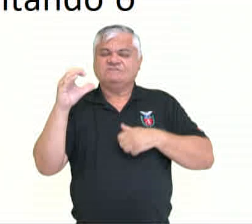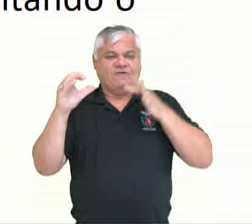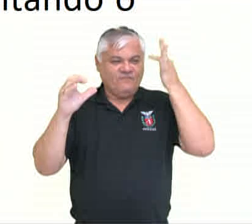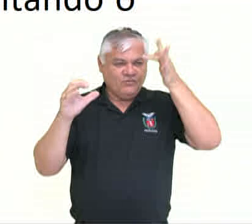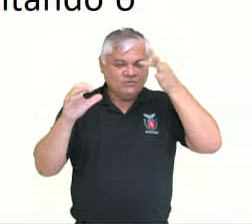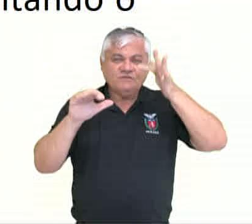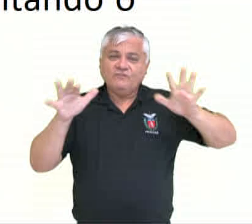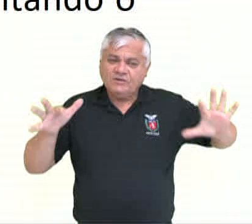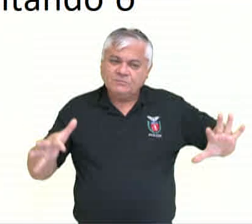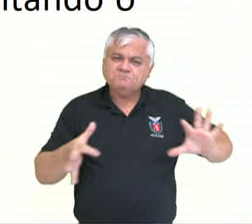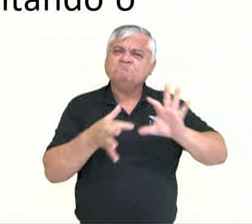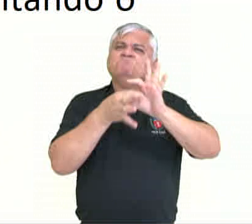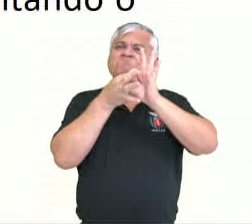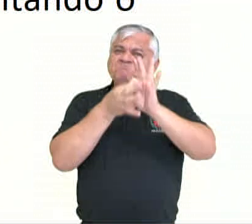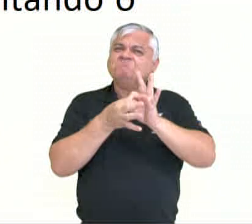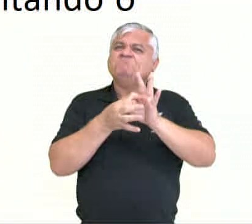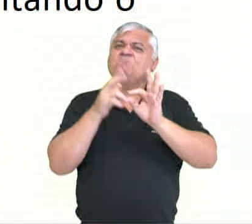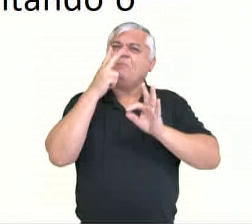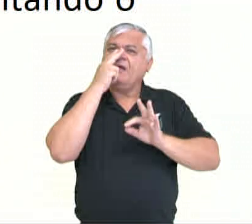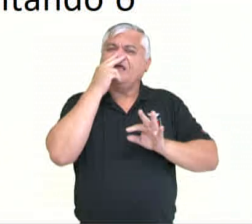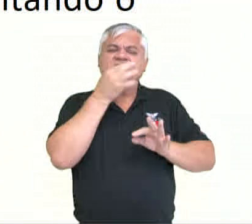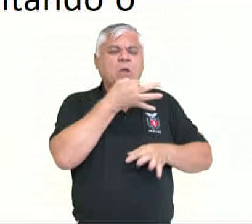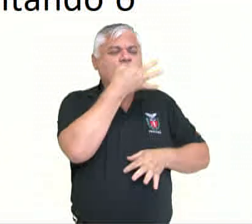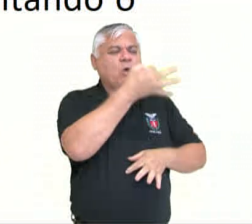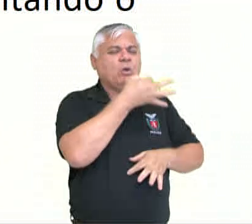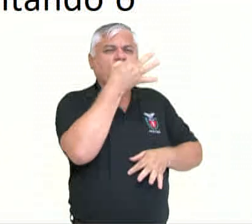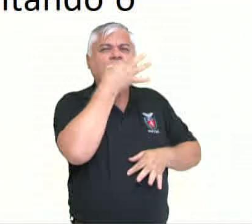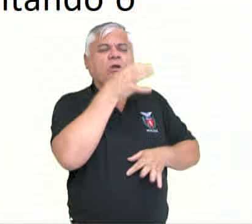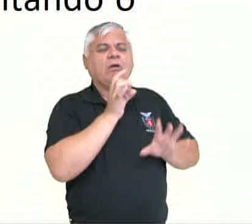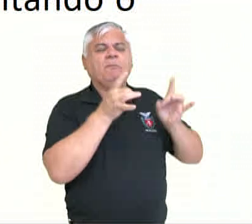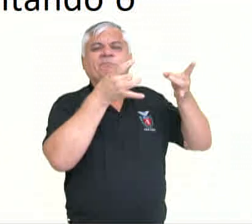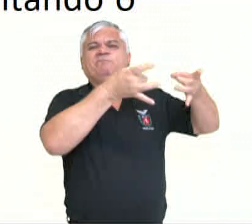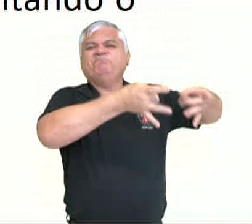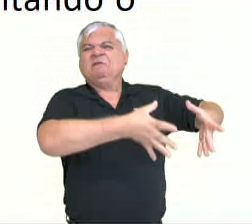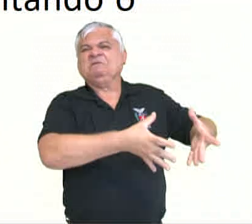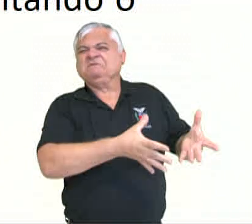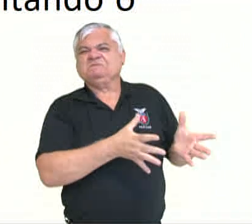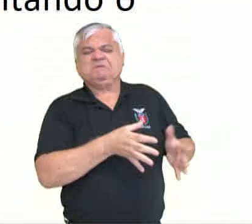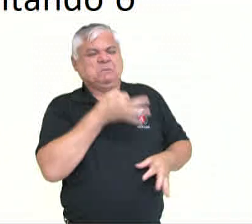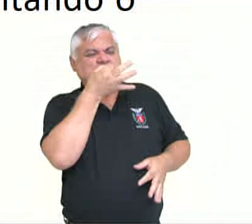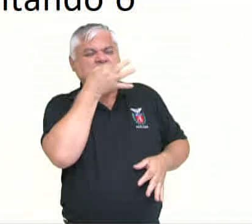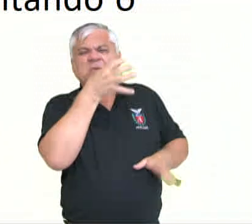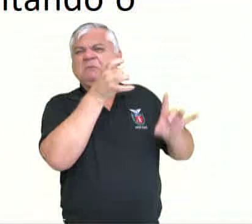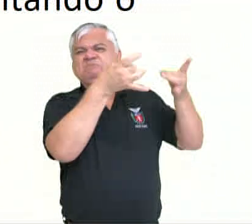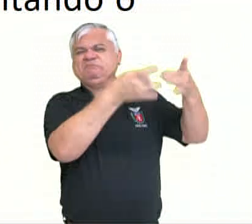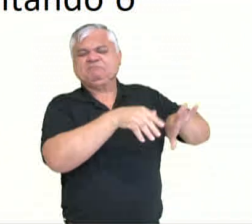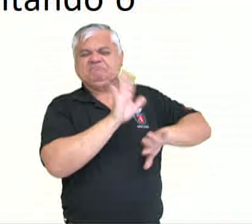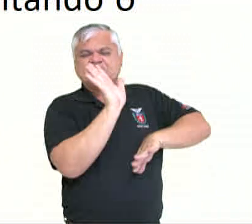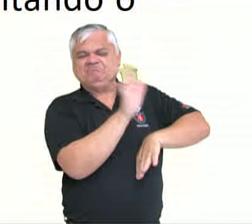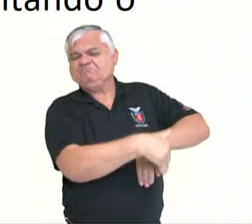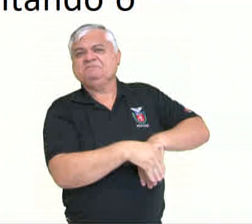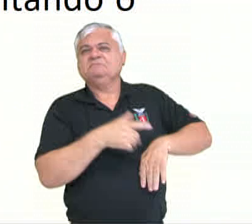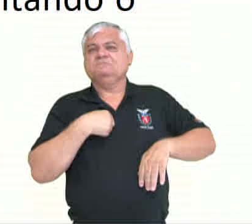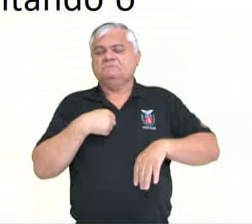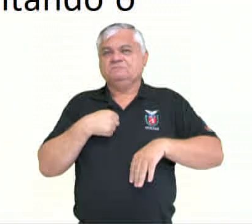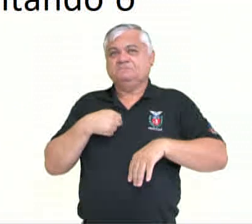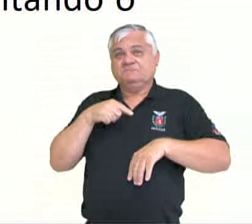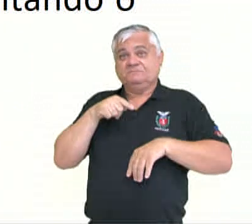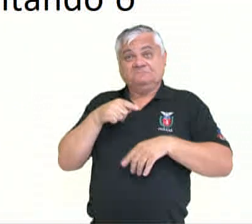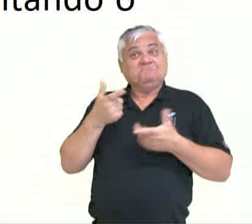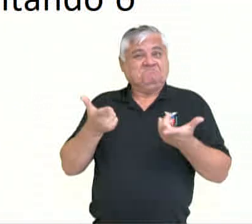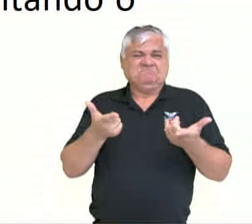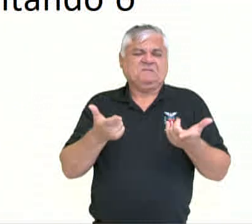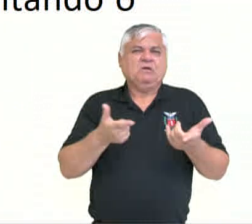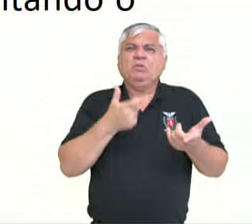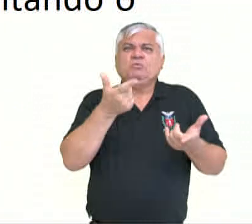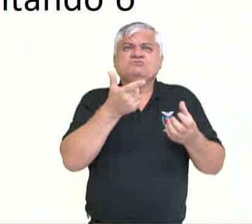vinculadas, representando o abandono da doxa, ou seja, daquela opinião sem muita fundamentação